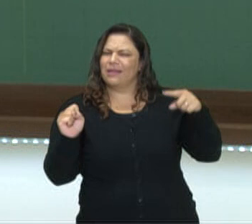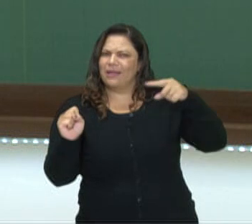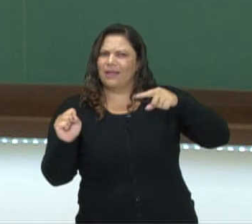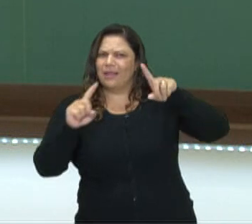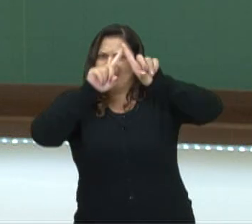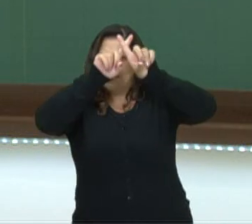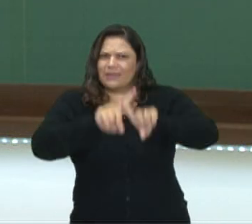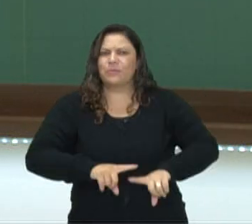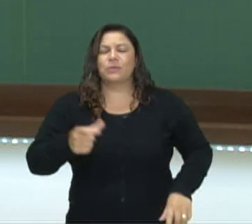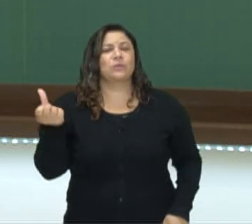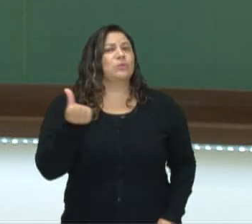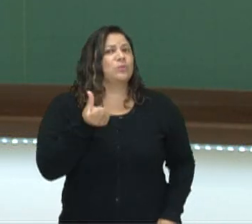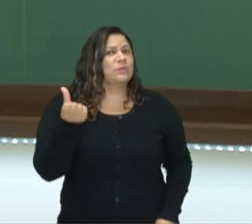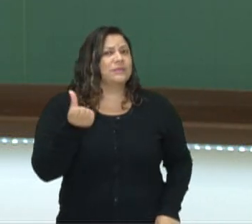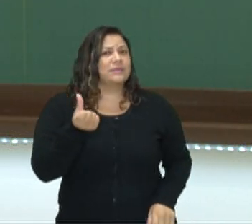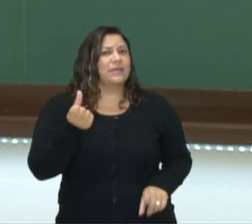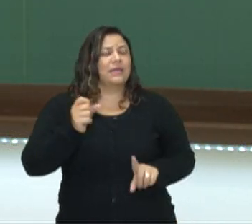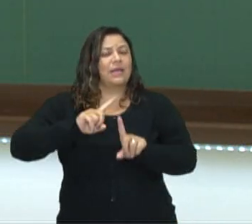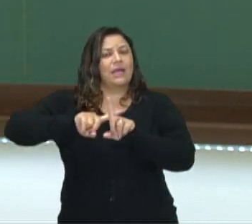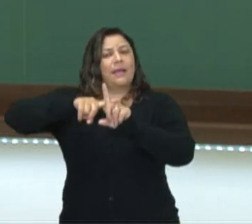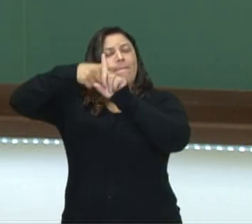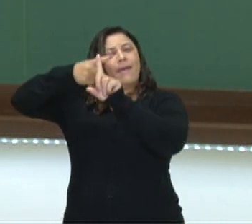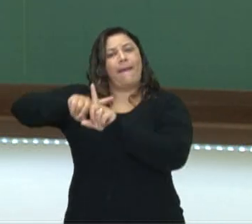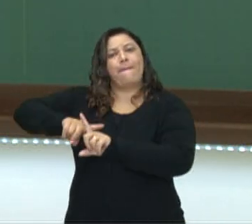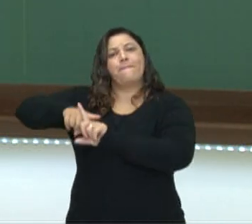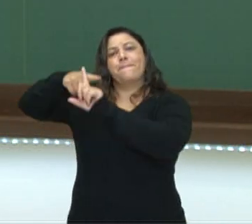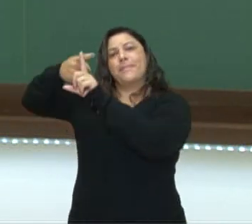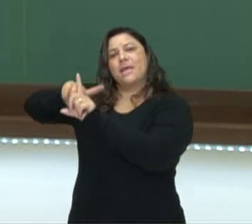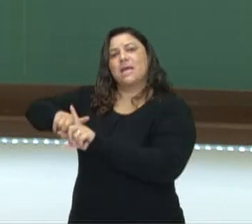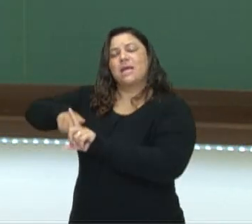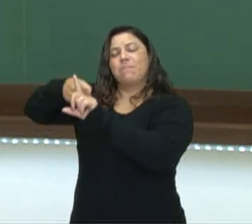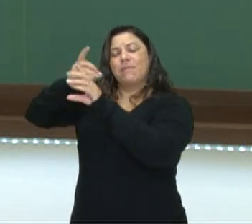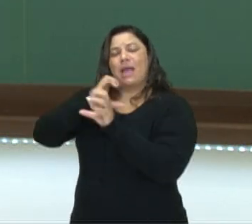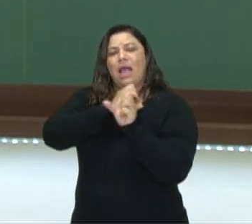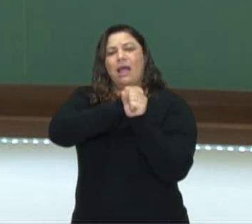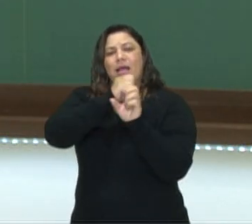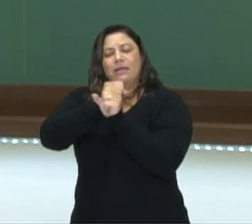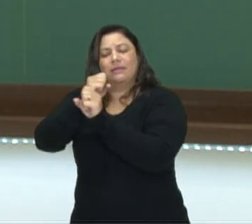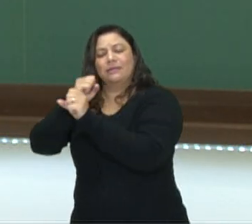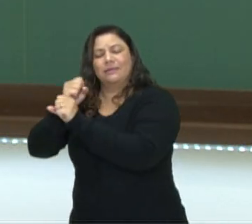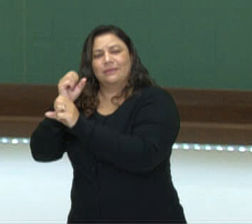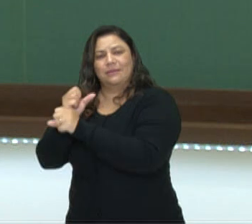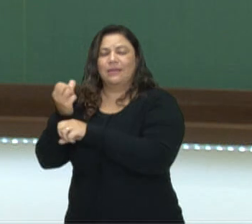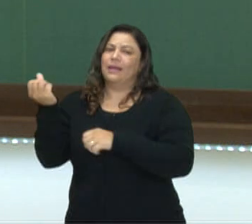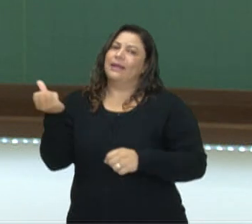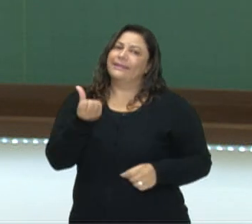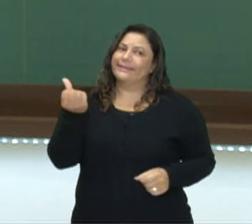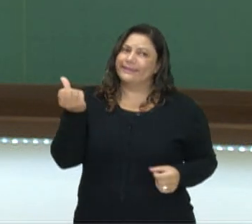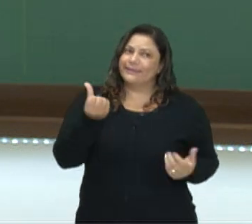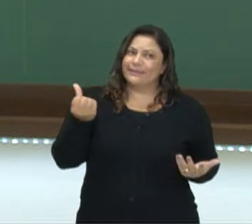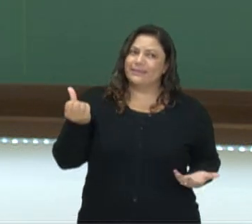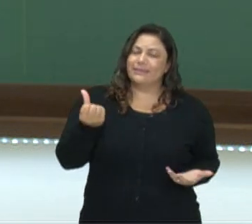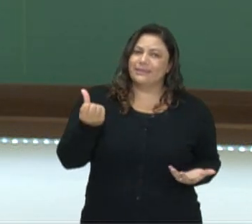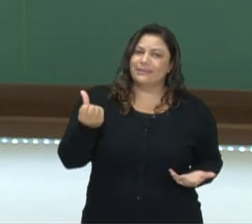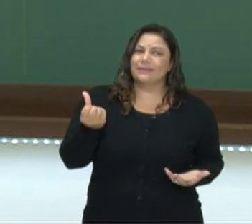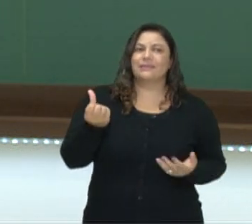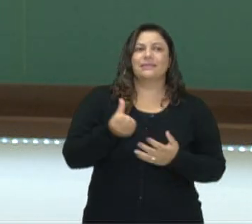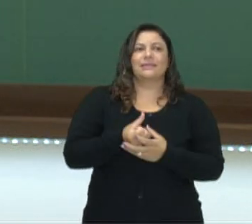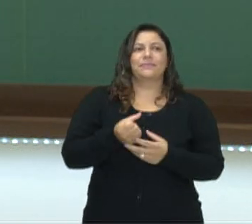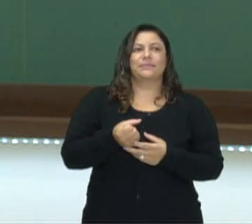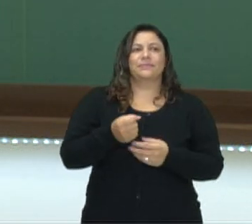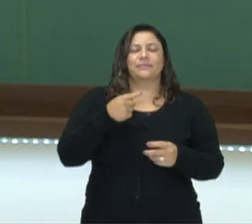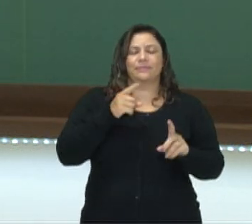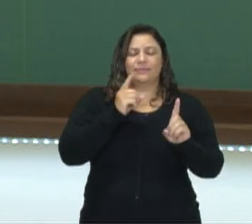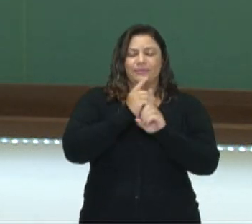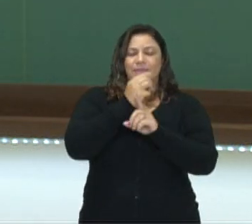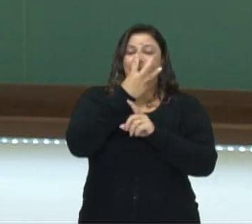6, é só eu fazer o quê? Ir somando 6. Então, para eu descobrir o 4 vezes 6, eu pego 3 vezes 6